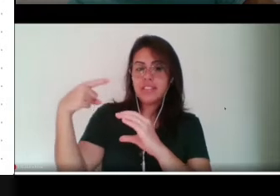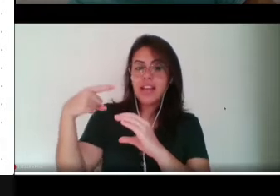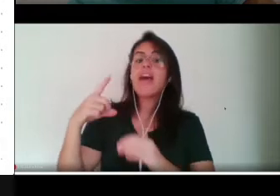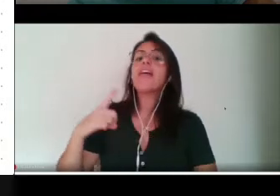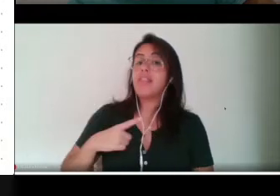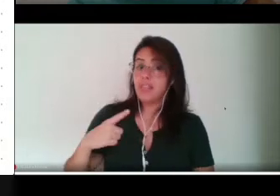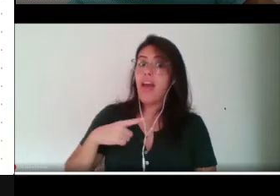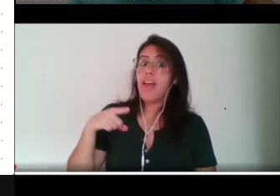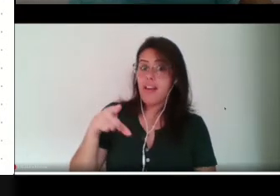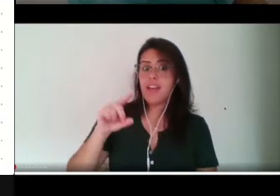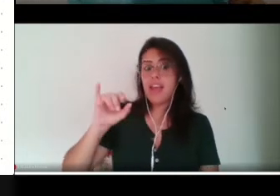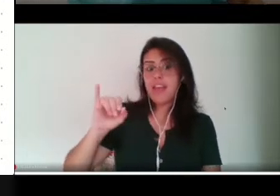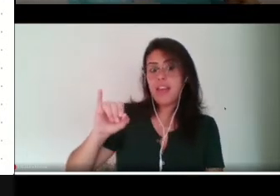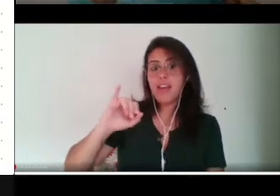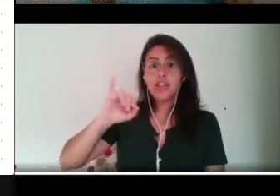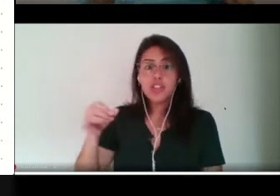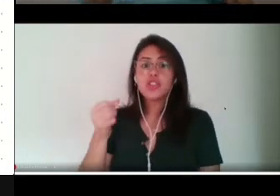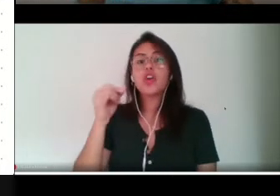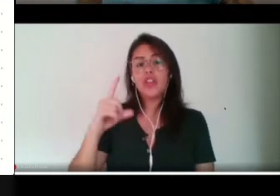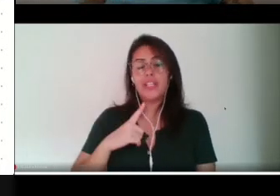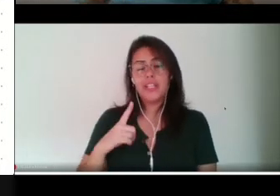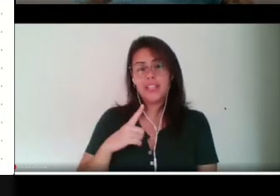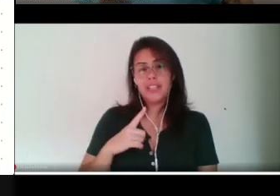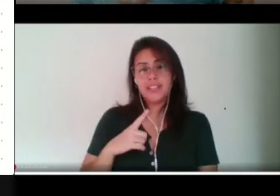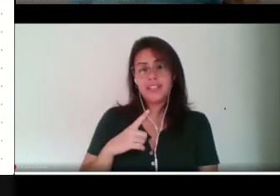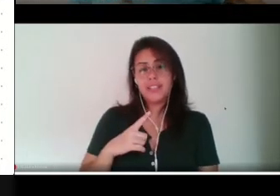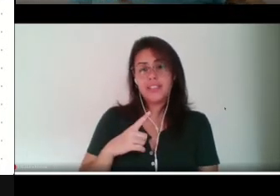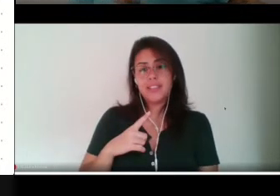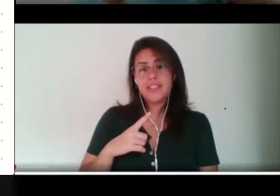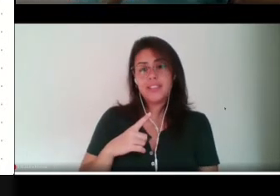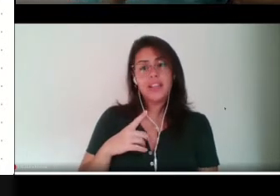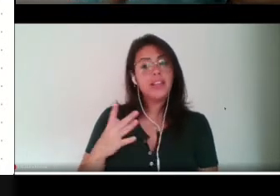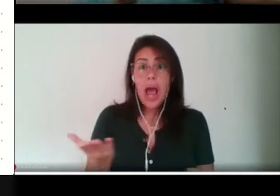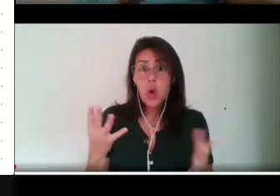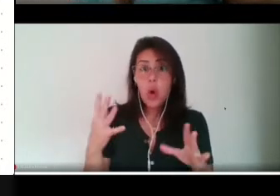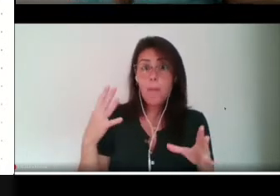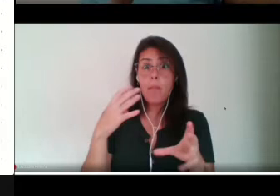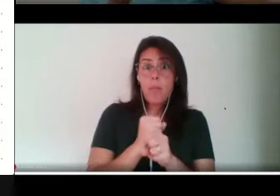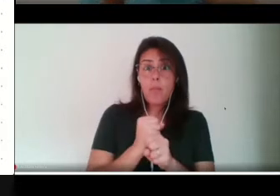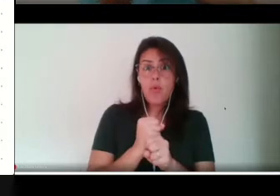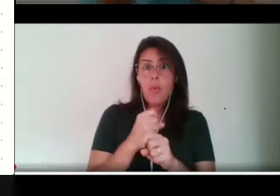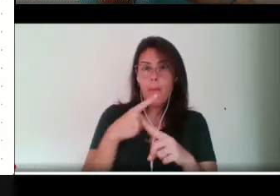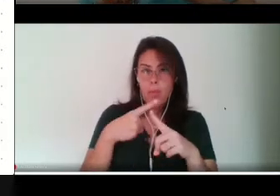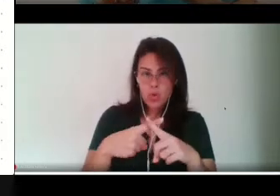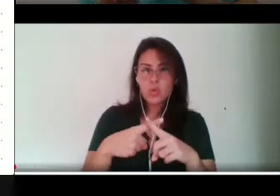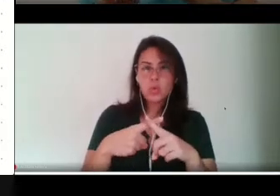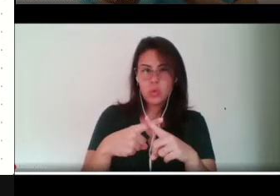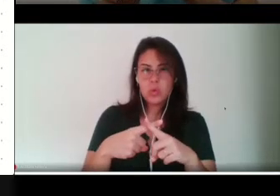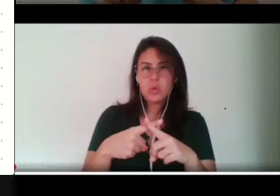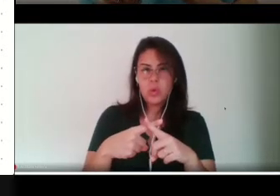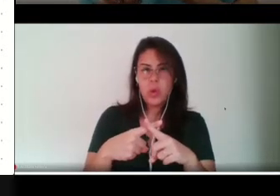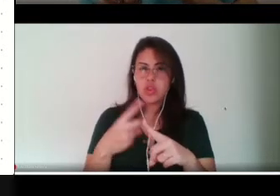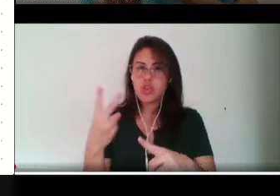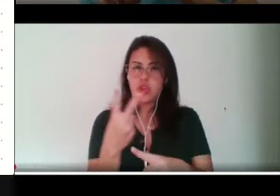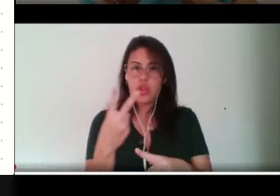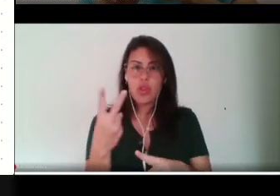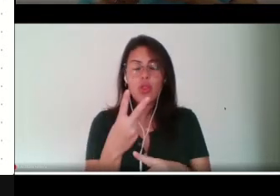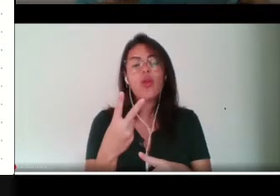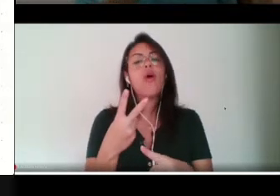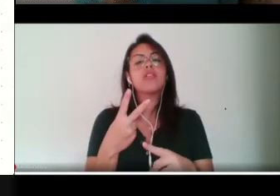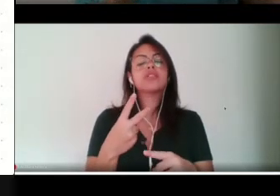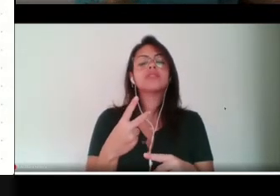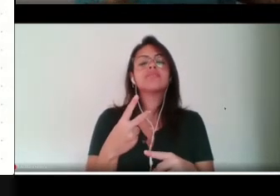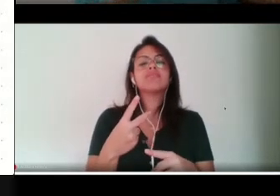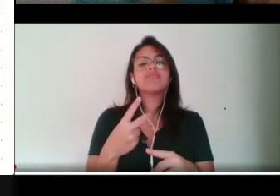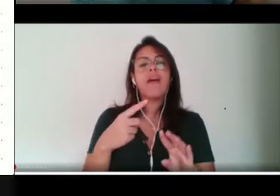componente em J. O produto vetorial de dois vetores paralelos é zero.